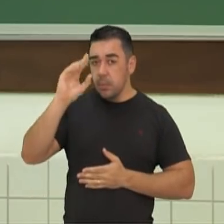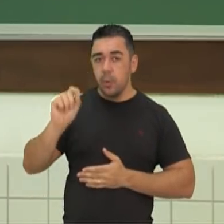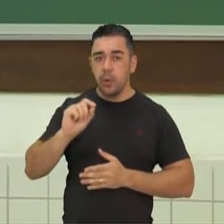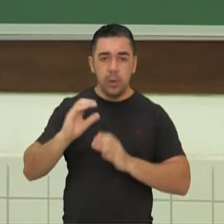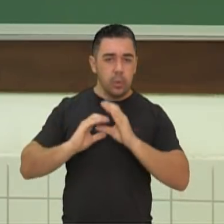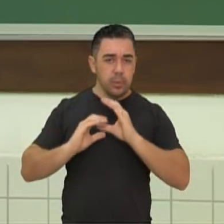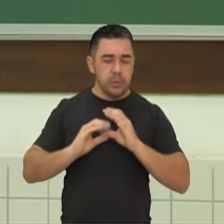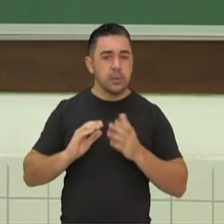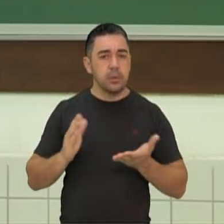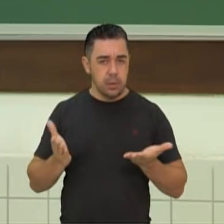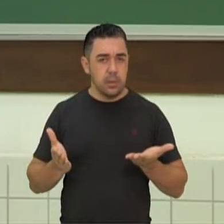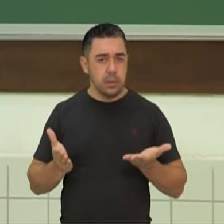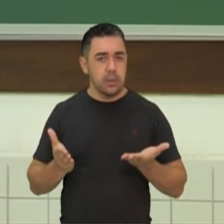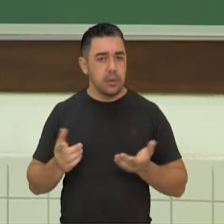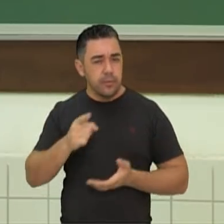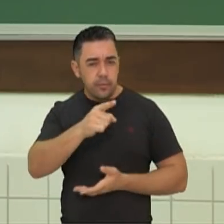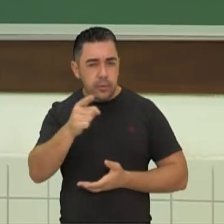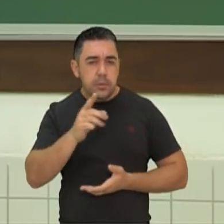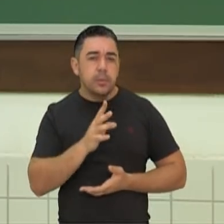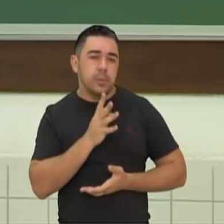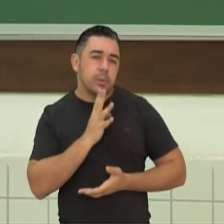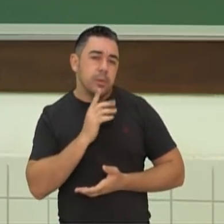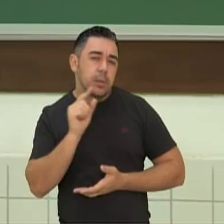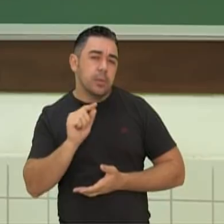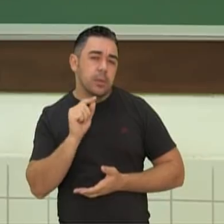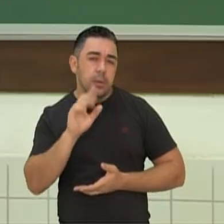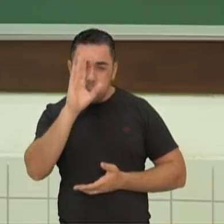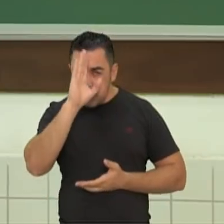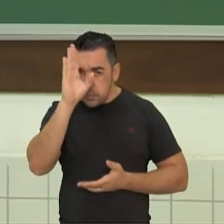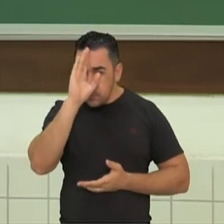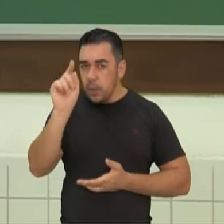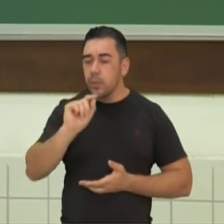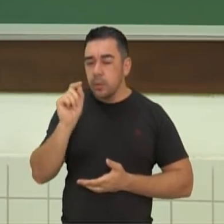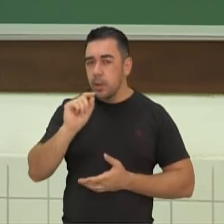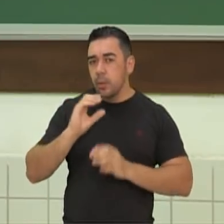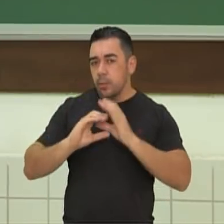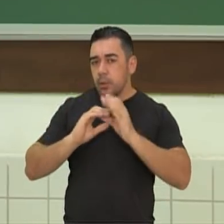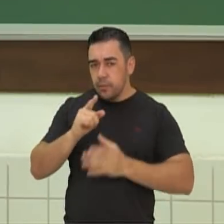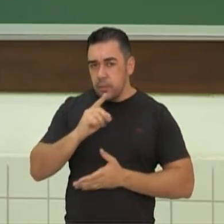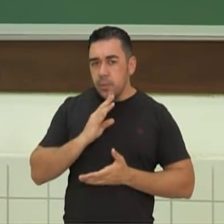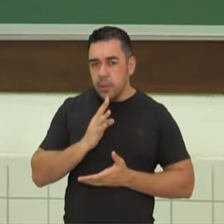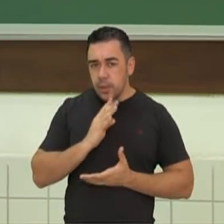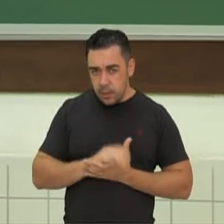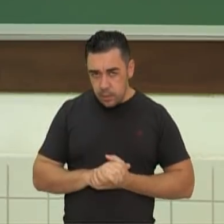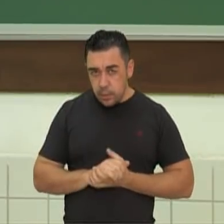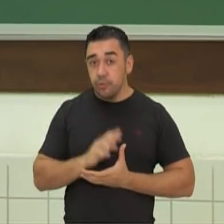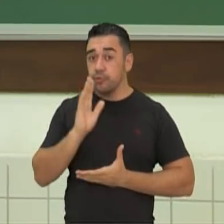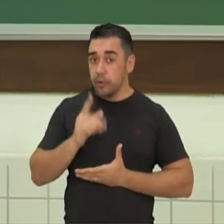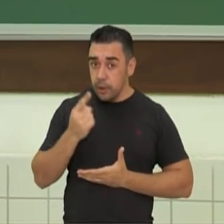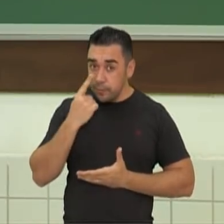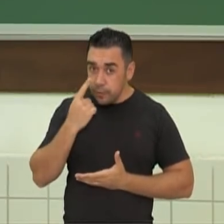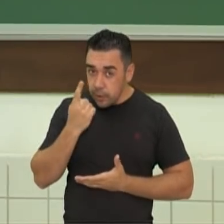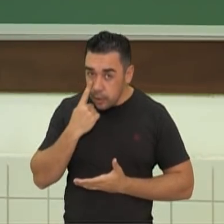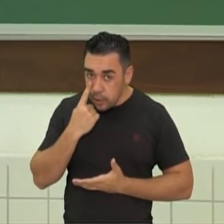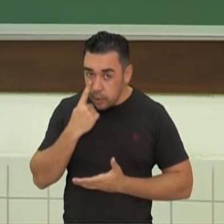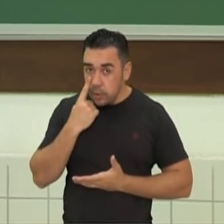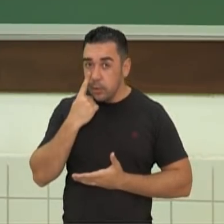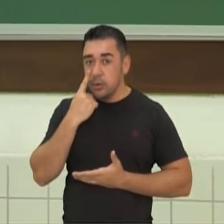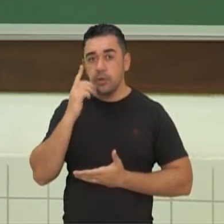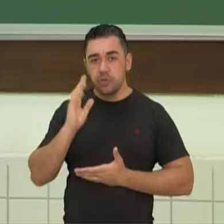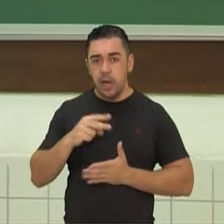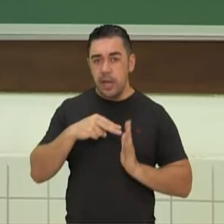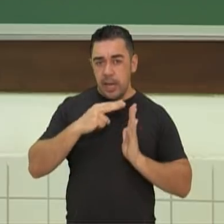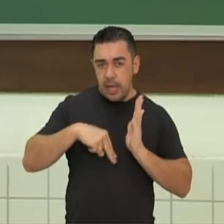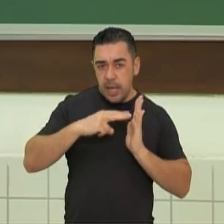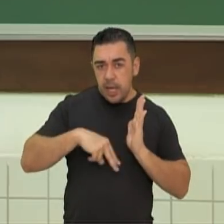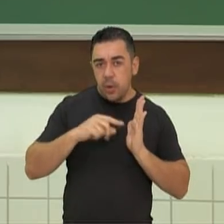comunicação. A propósito, turma, vocês conhecem os principais meios de comunicação? Vocês já ouviram, já viram, já